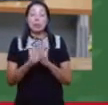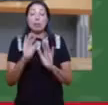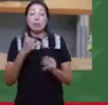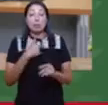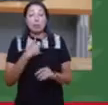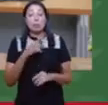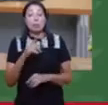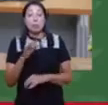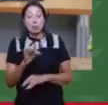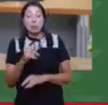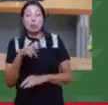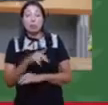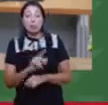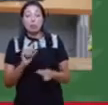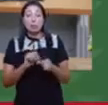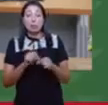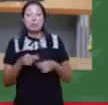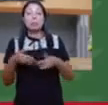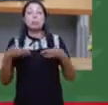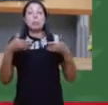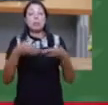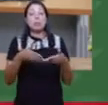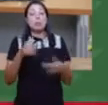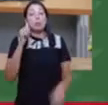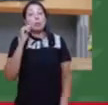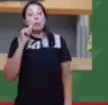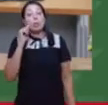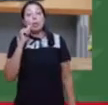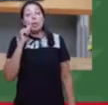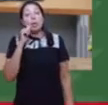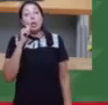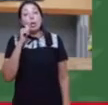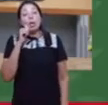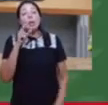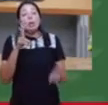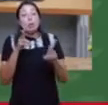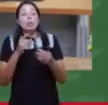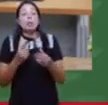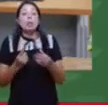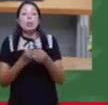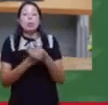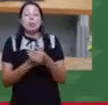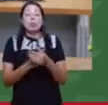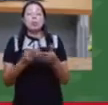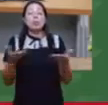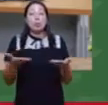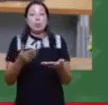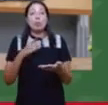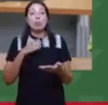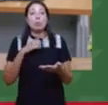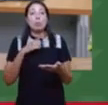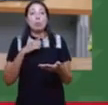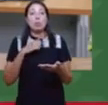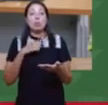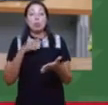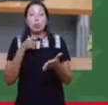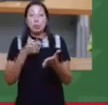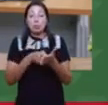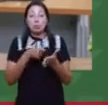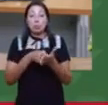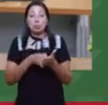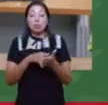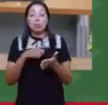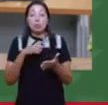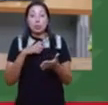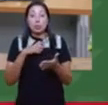nós do PT, que sempre defendemos a participação da mulher no tema das cotas, hoje tem a obrigatoriedade